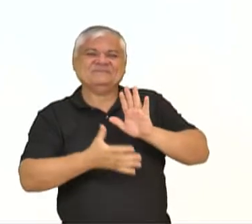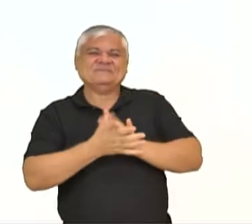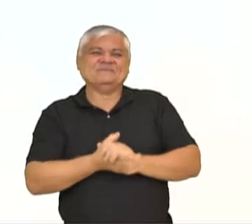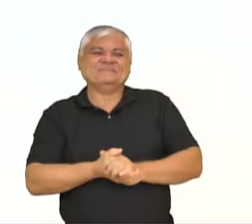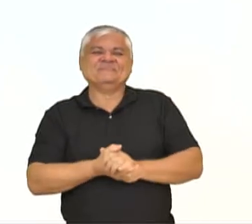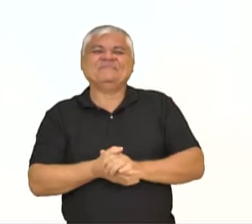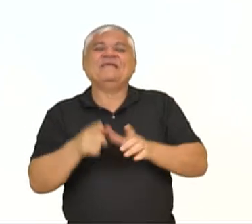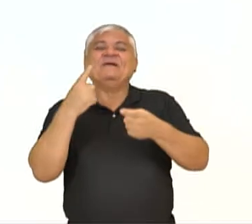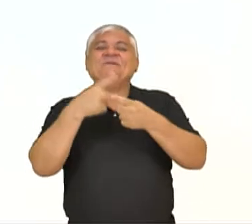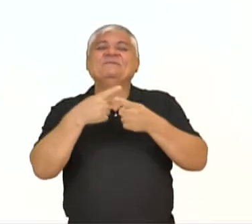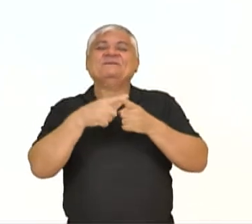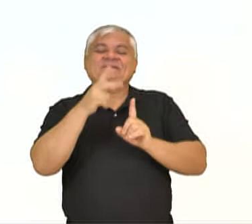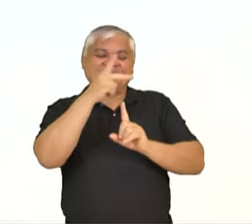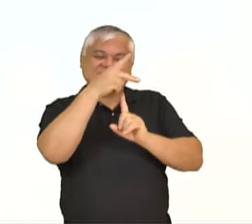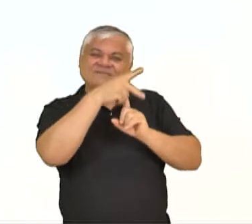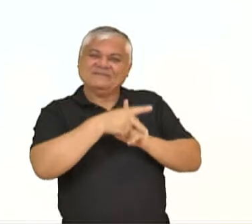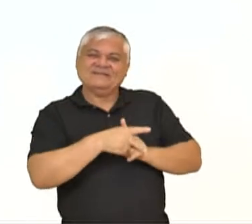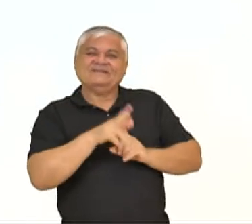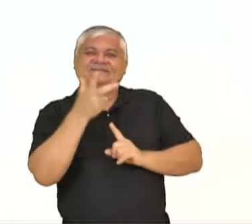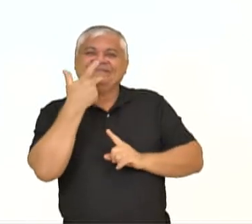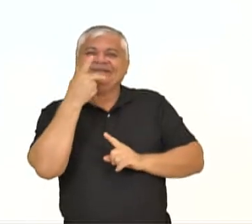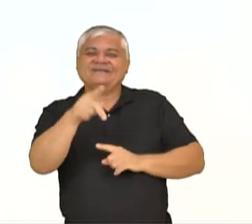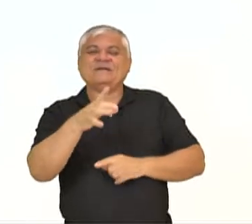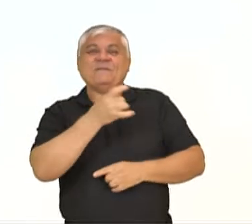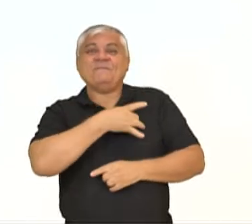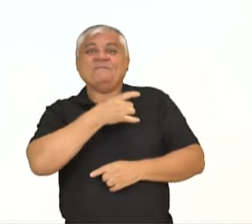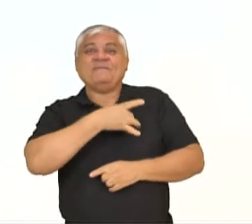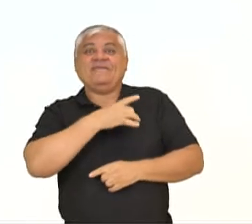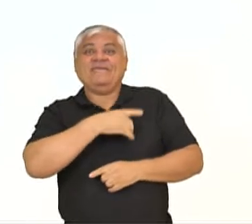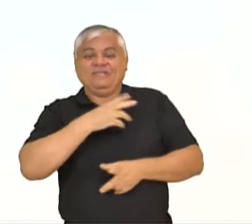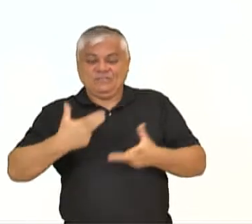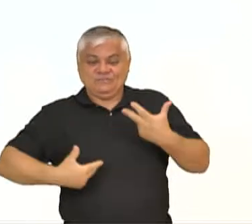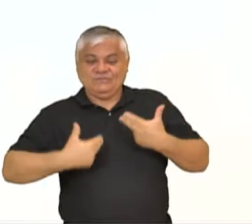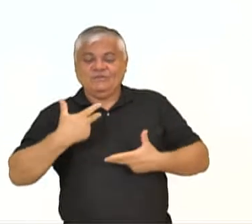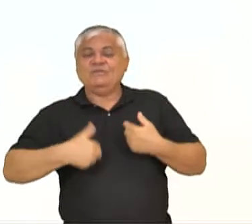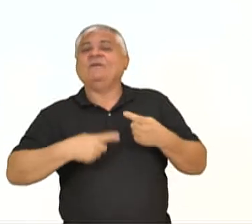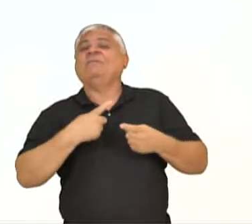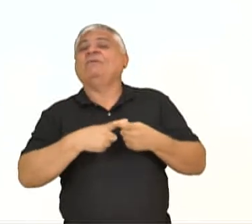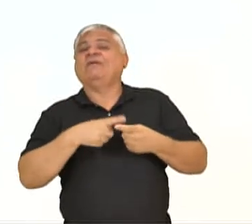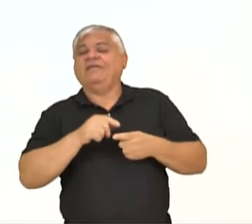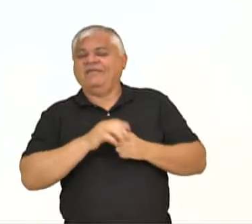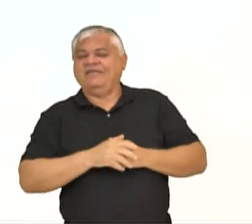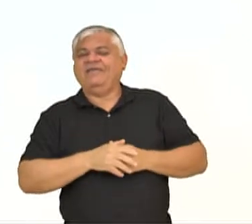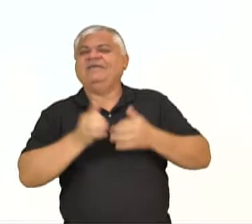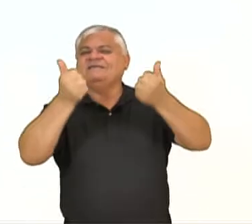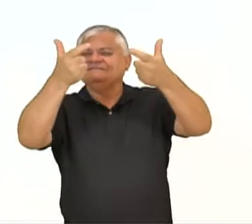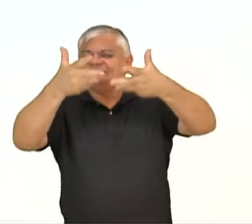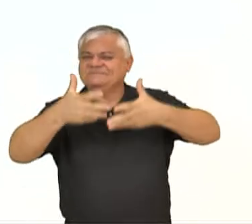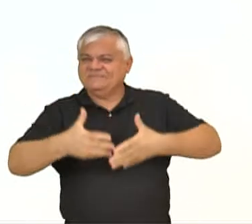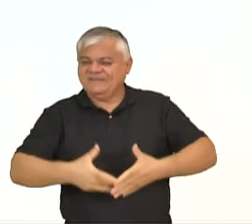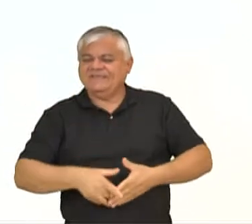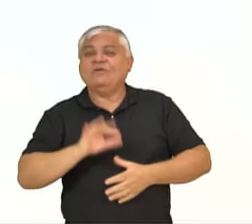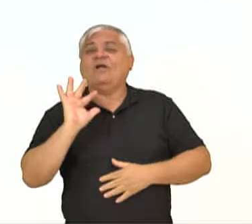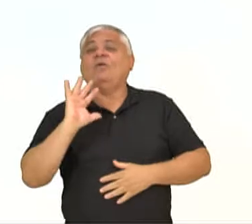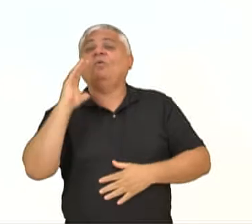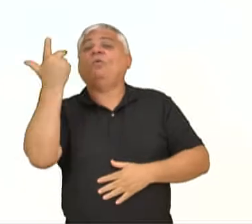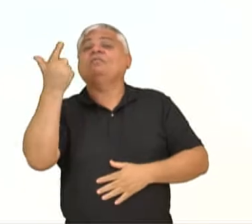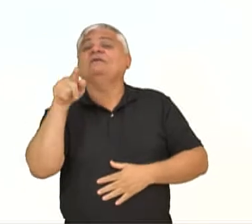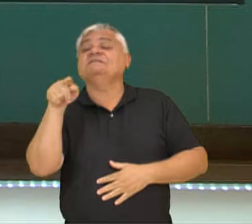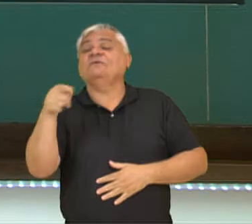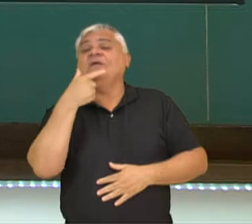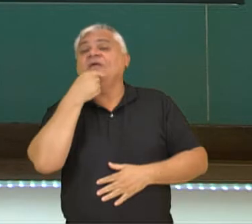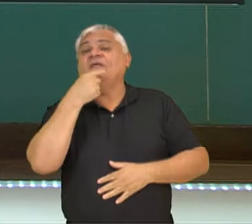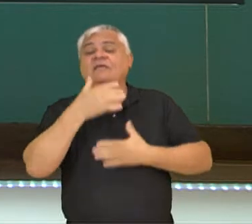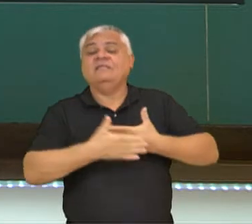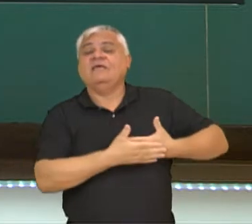que o personagem afirmou que estava com medo da operação que tinha realizado? Relate o que aconteceu ao homem